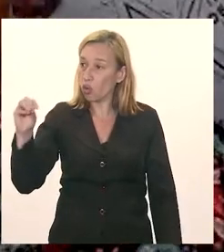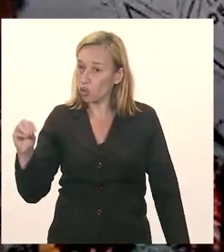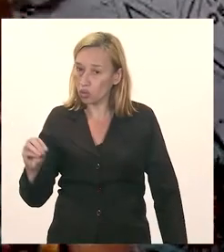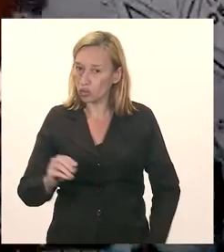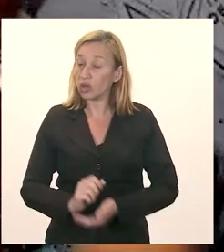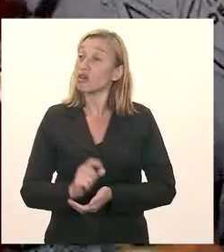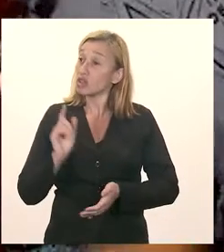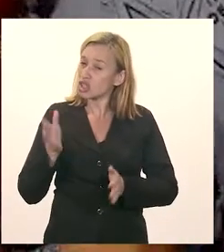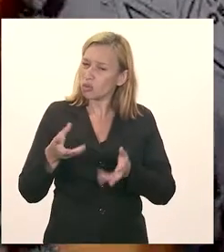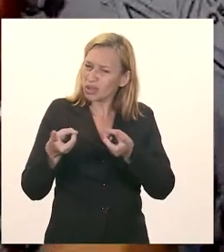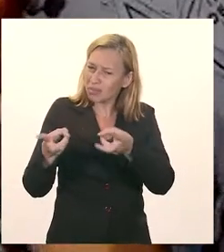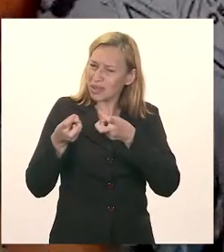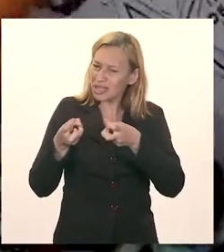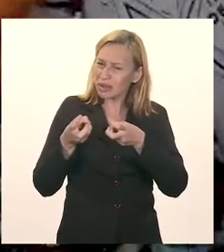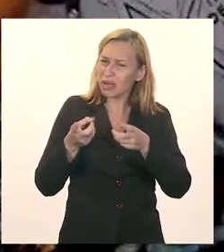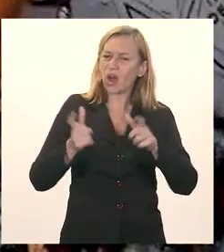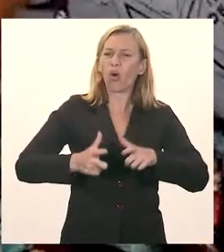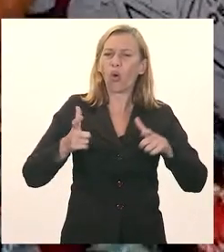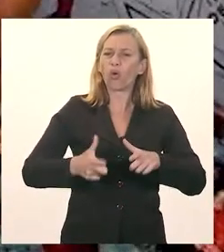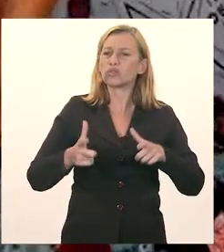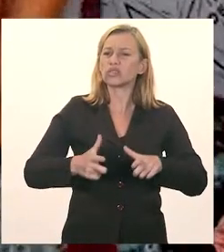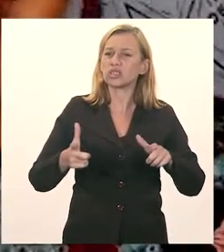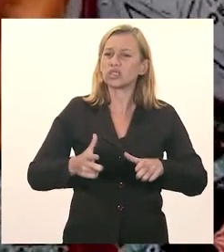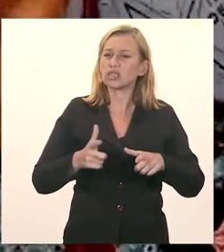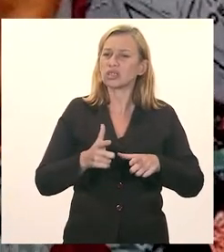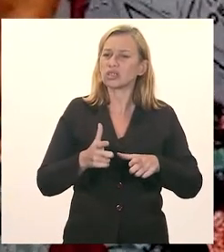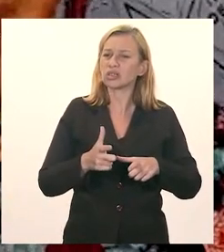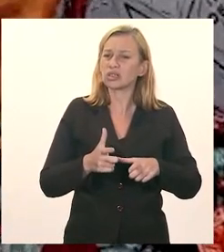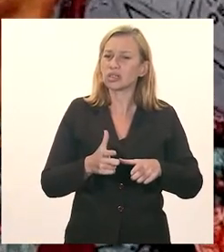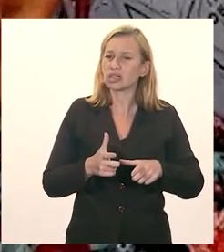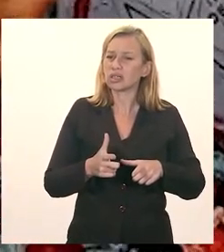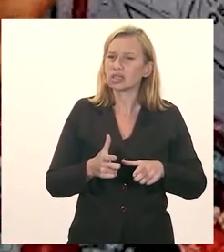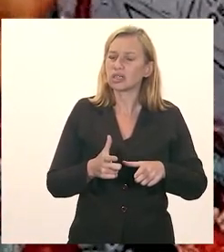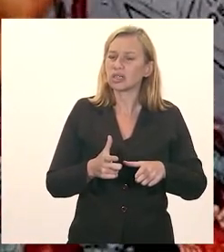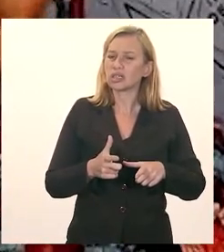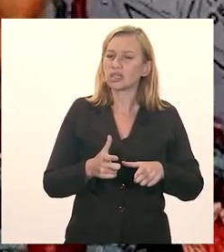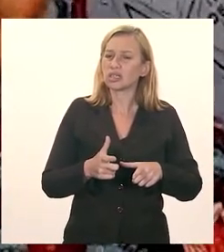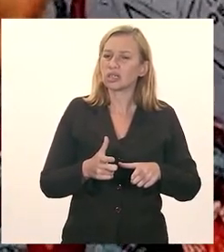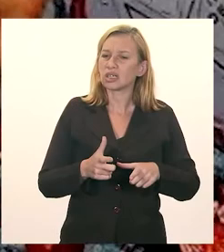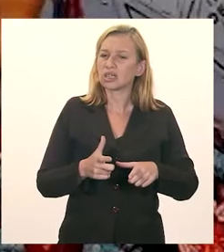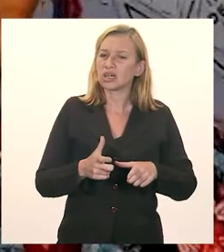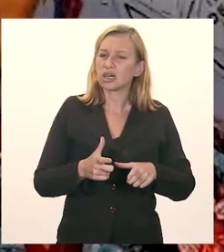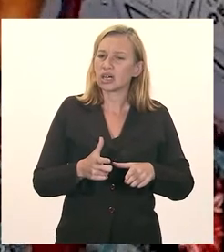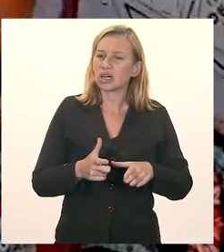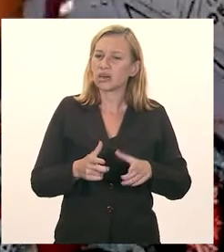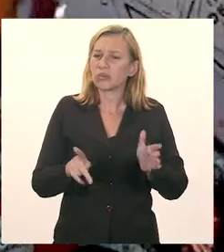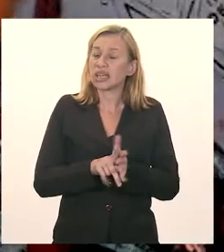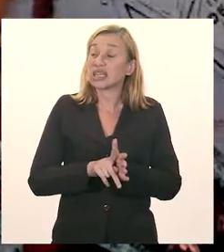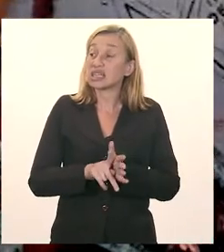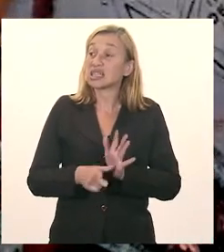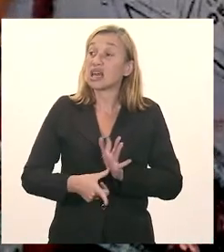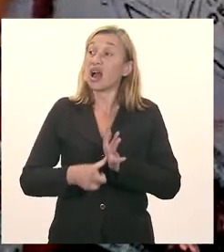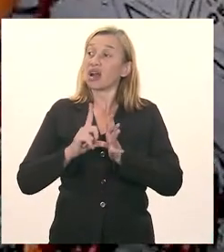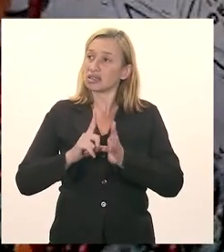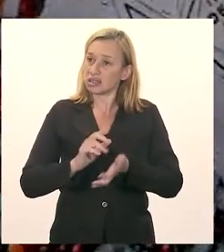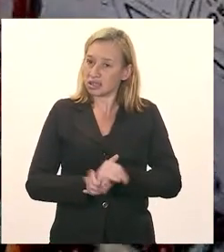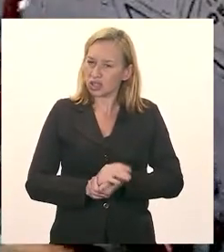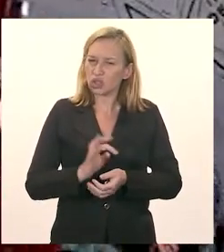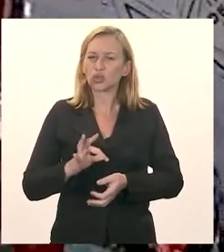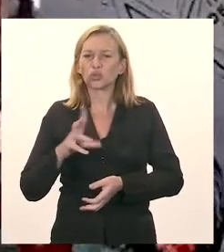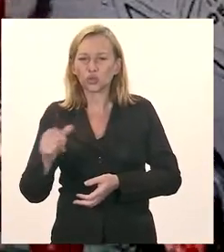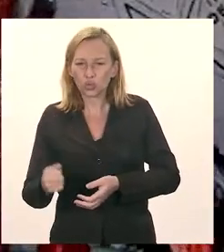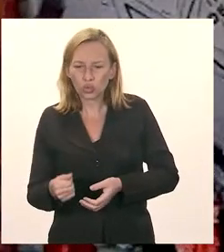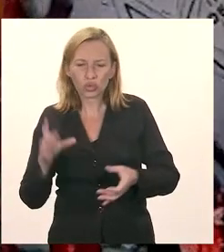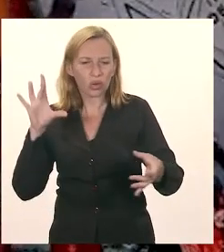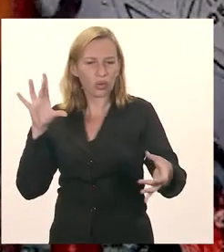Então, você já começa a perceber de onde foi que eles vieram, entendeu? Então, tudo isso é uma importância, é